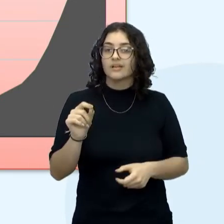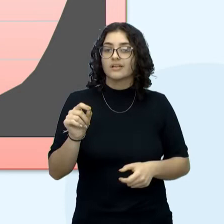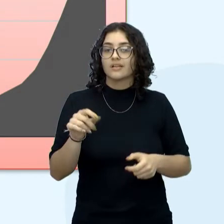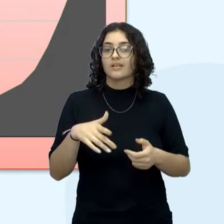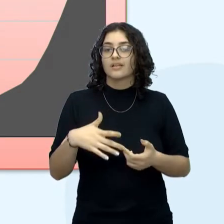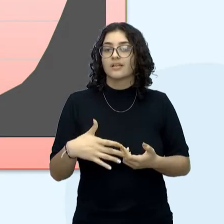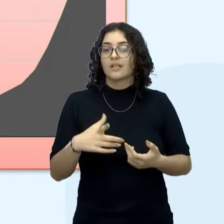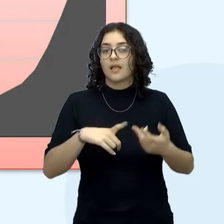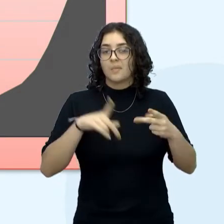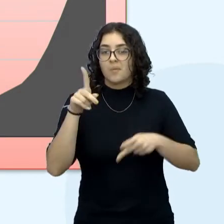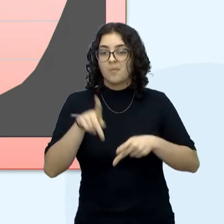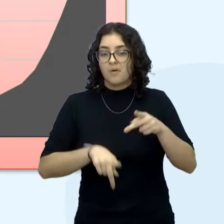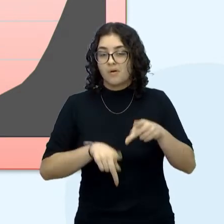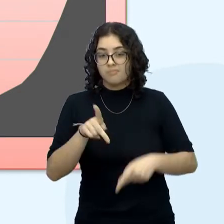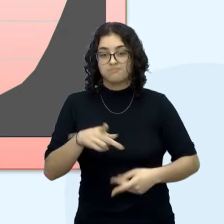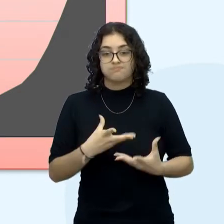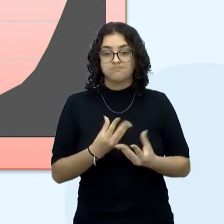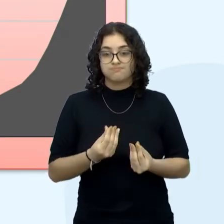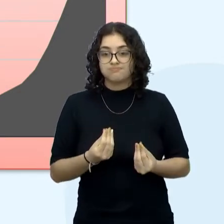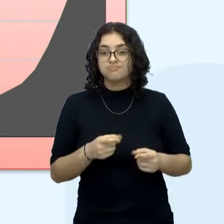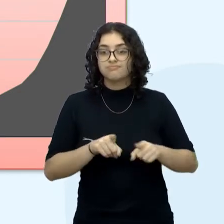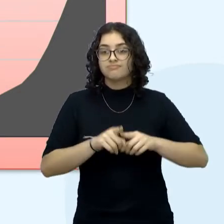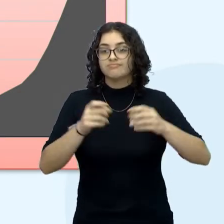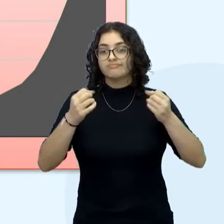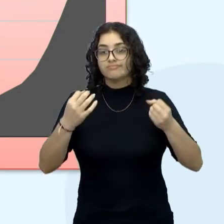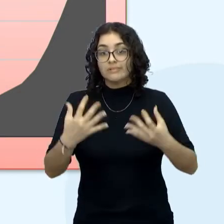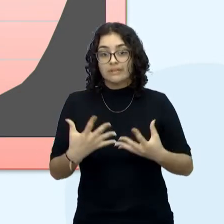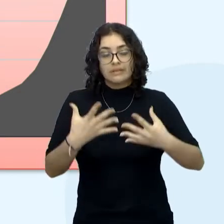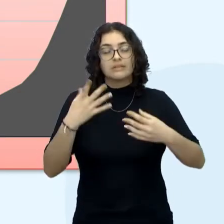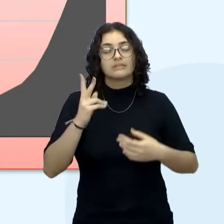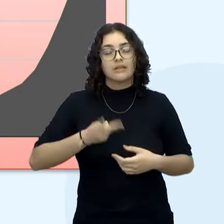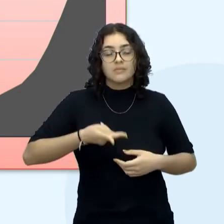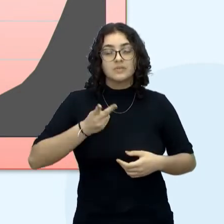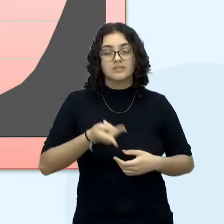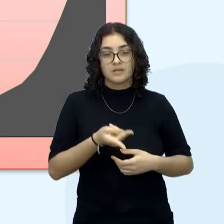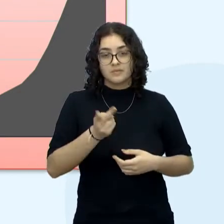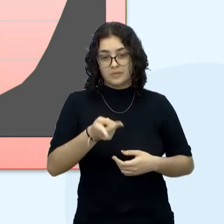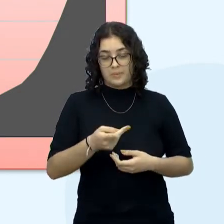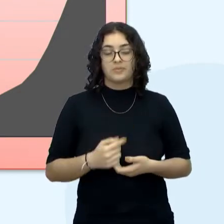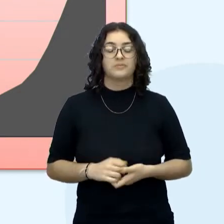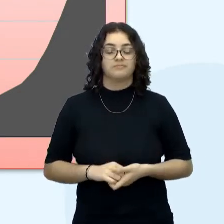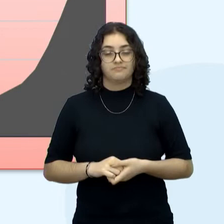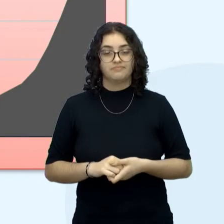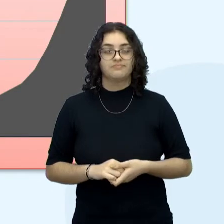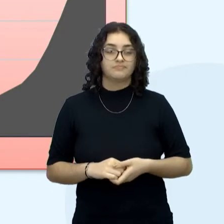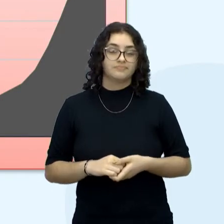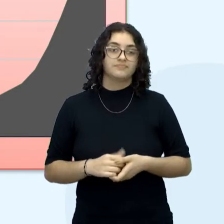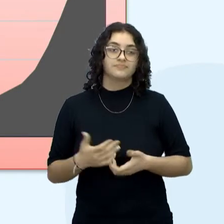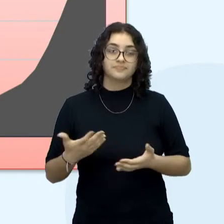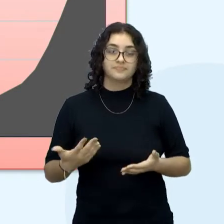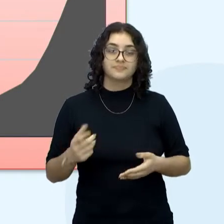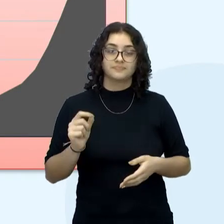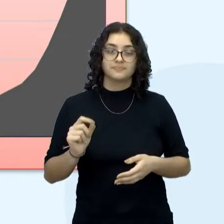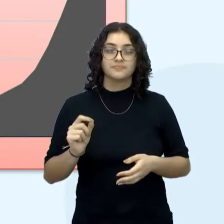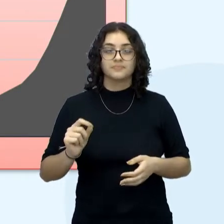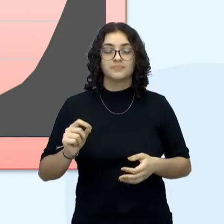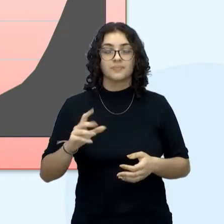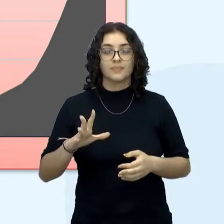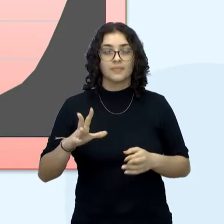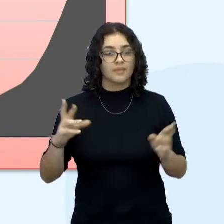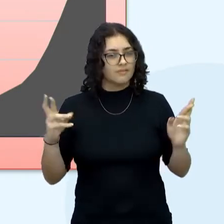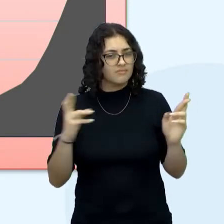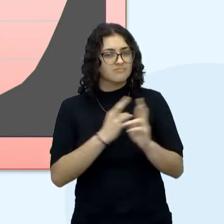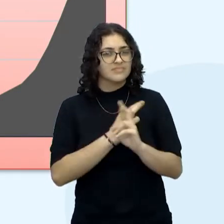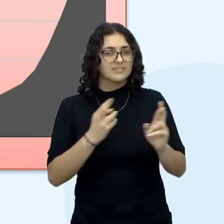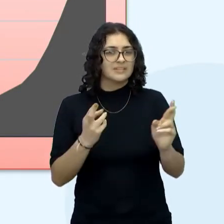de superpopulação e algo que está sendo falado muitas e muitas vezes, né? Então, com relação à evolução aí